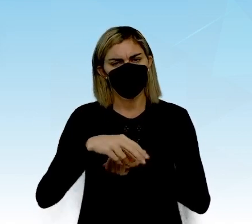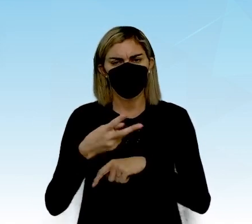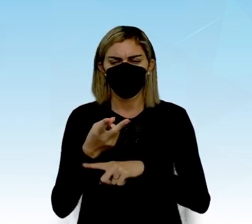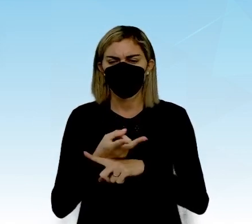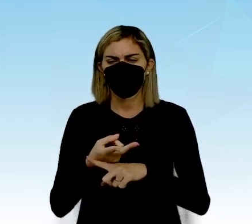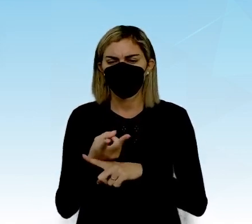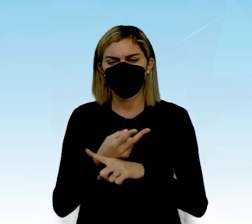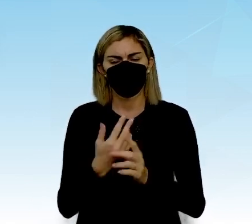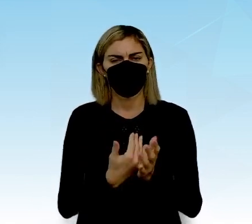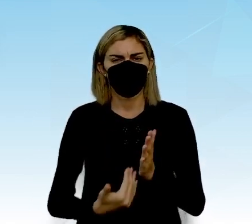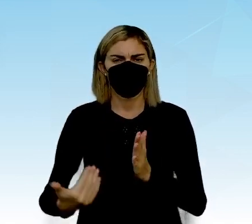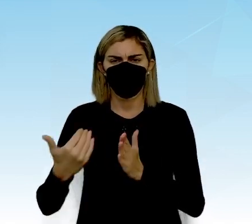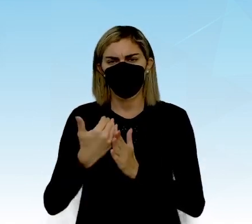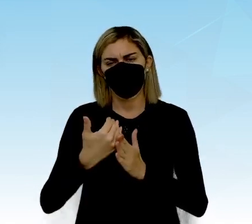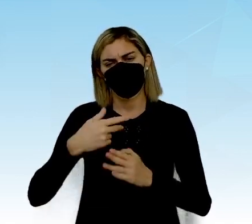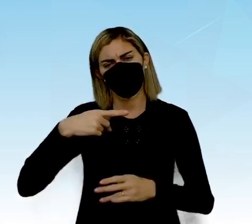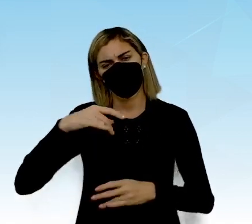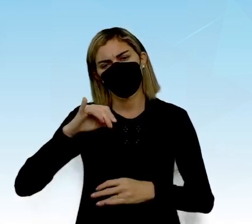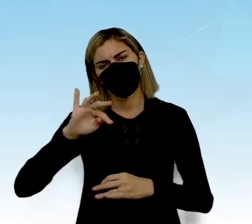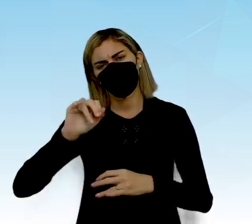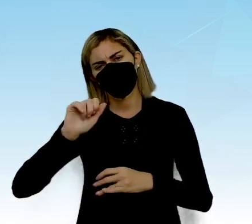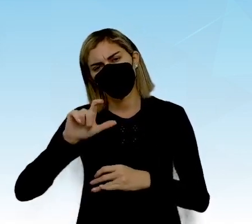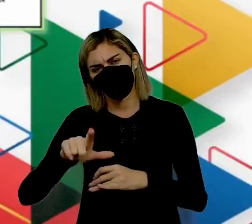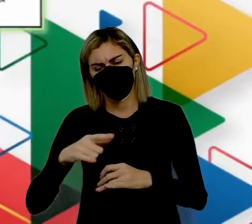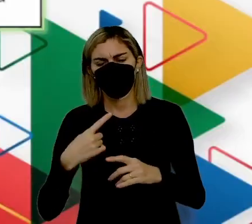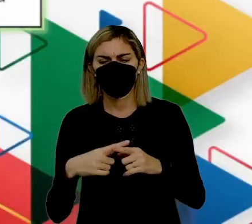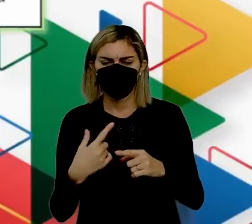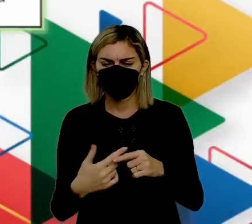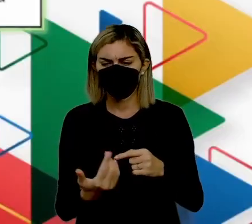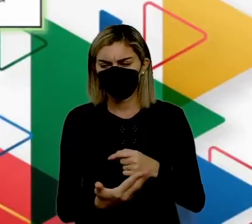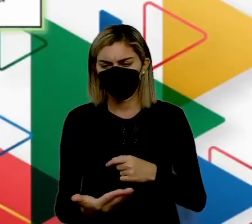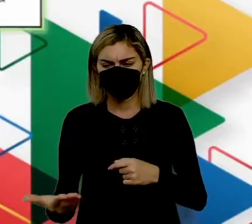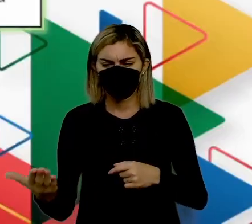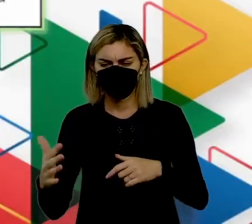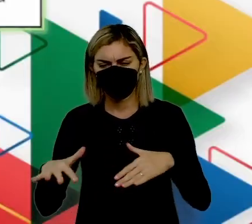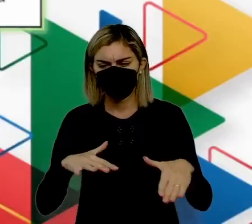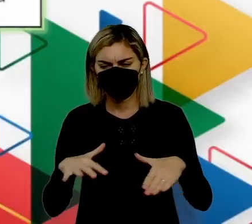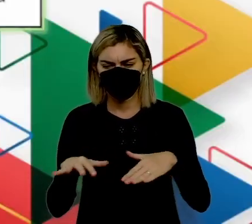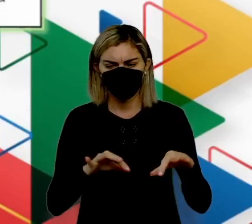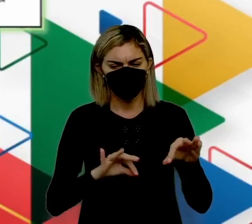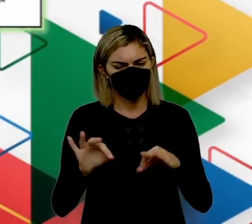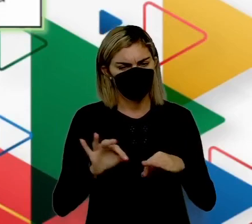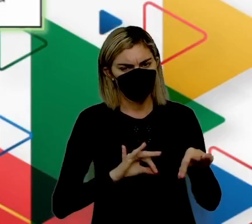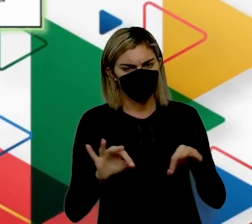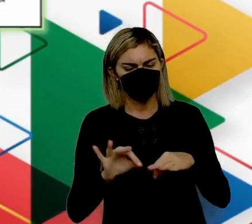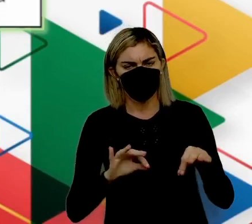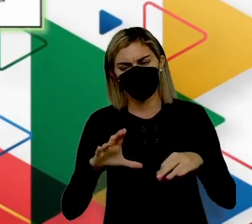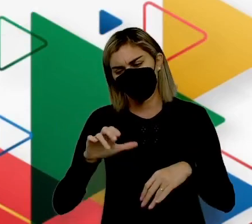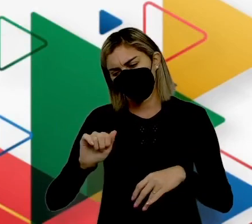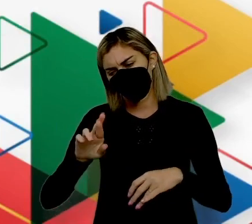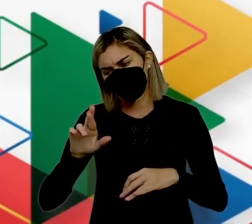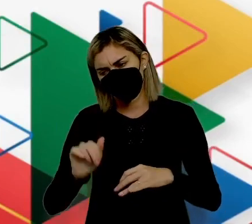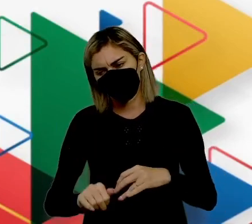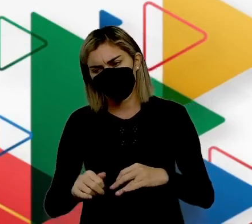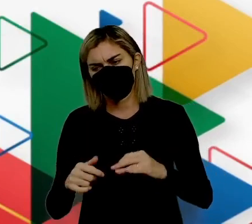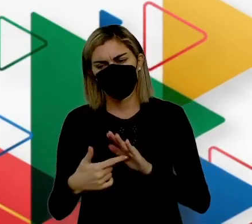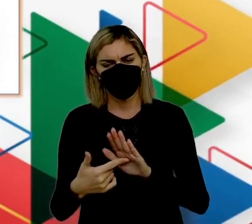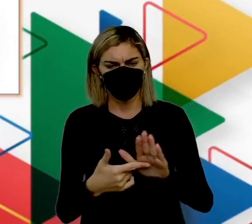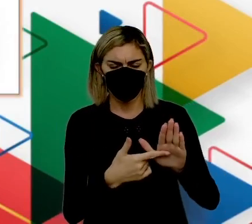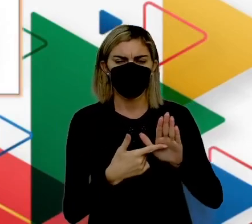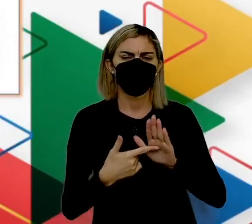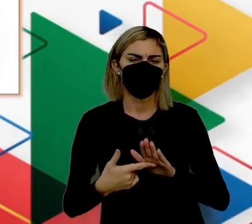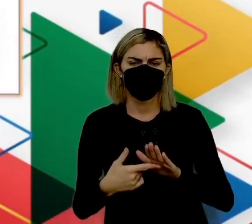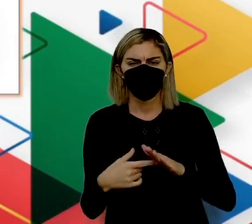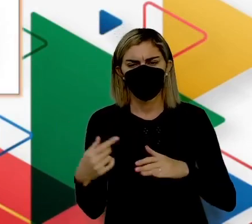de um maior potencial, porque esse movimento ordenado das cargas traduz futuramente o que